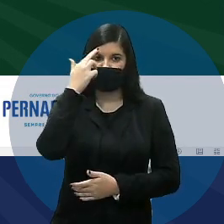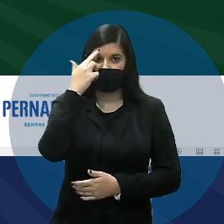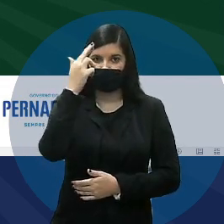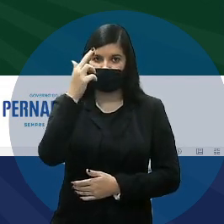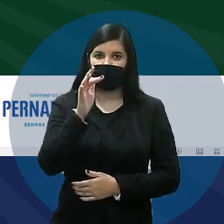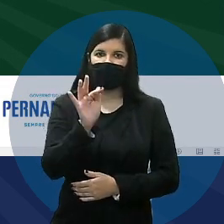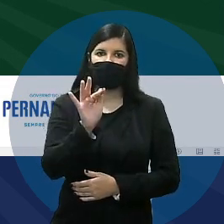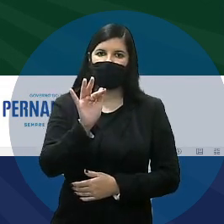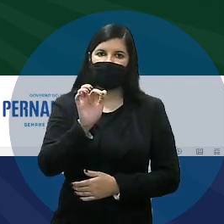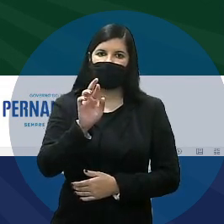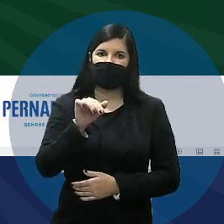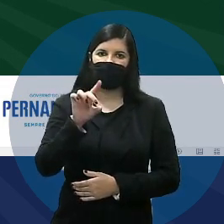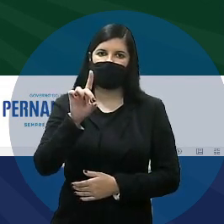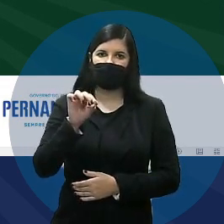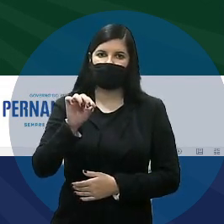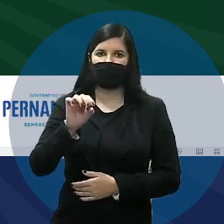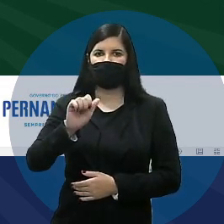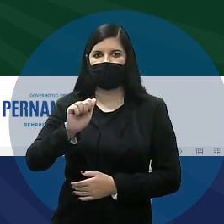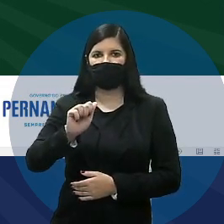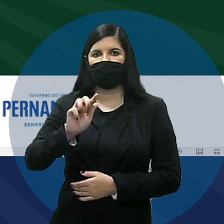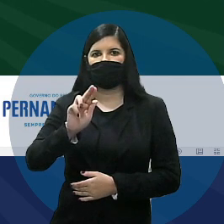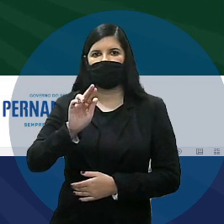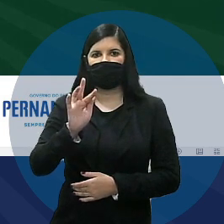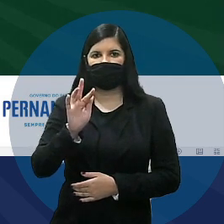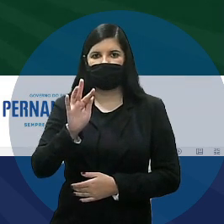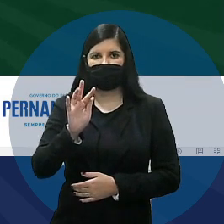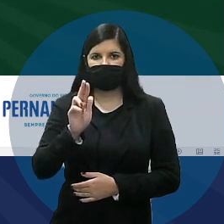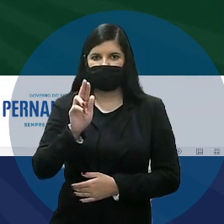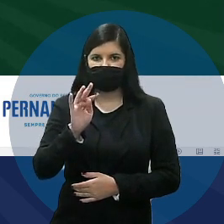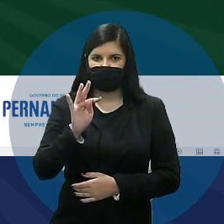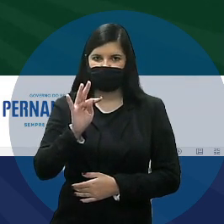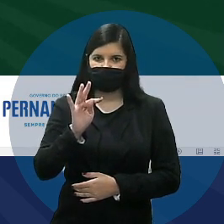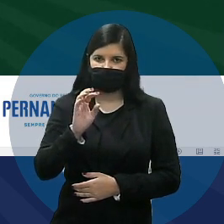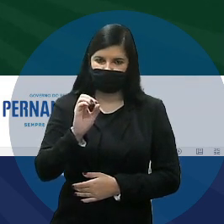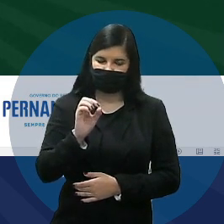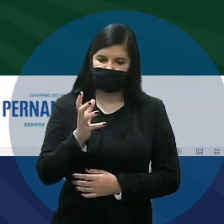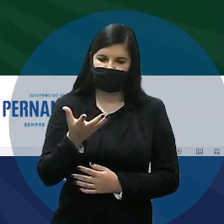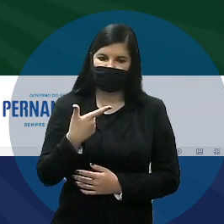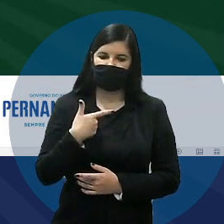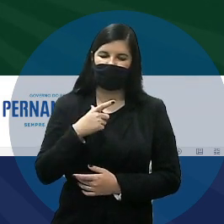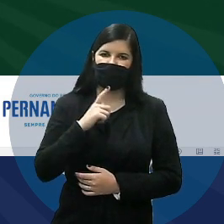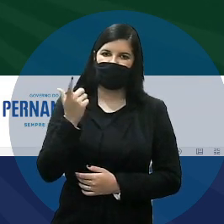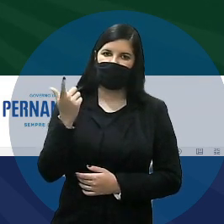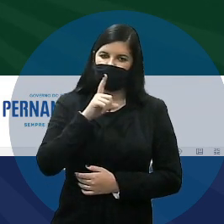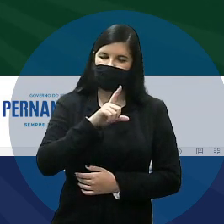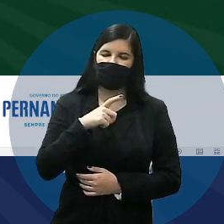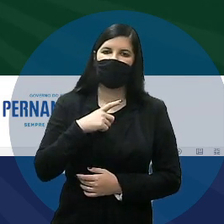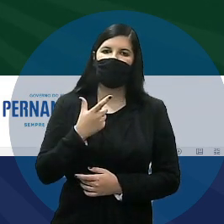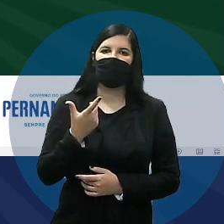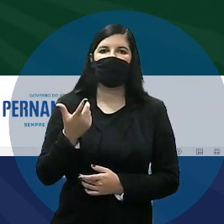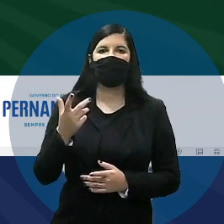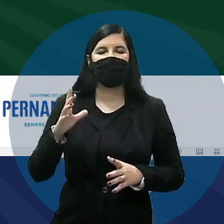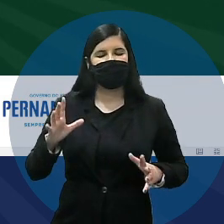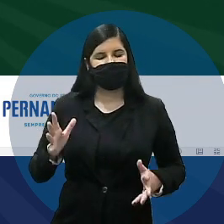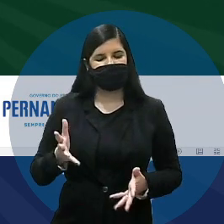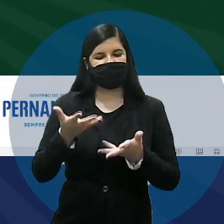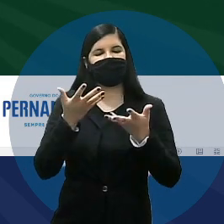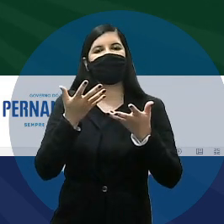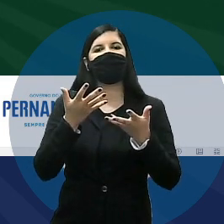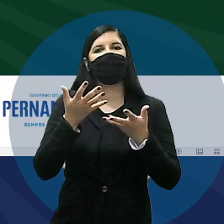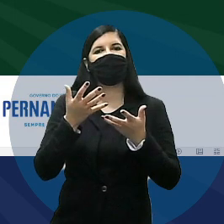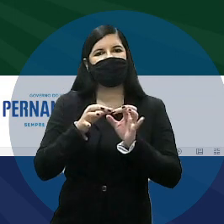aqui na EREMPS, e que deu, digamos assim, as condições para que a gente